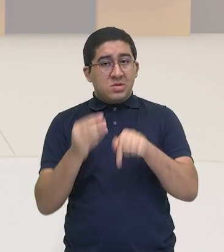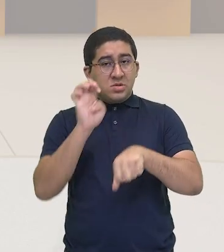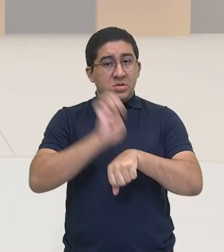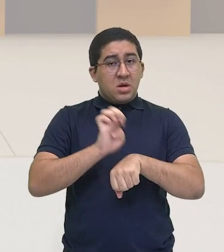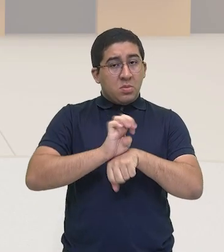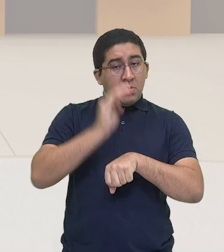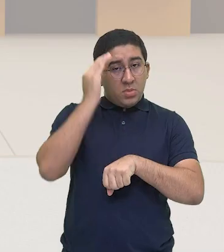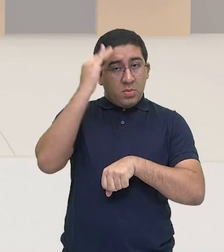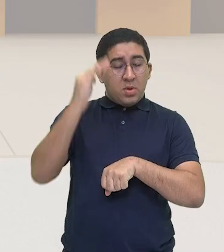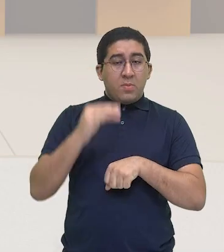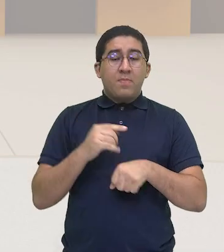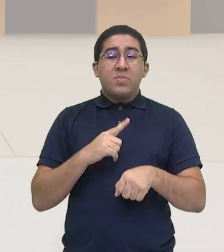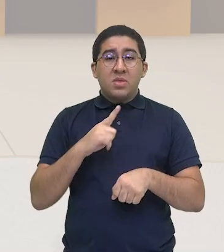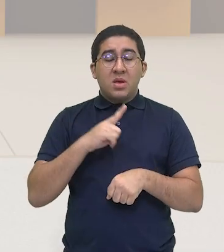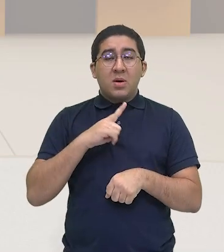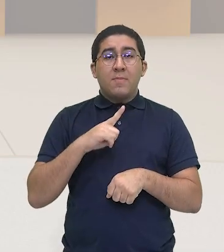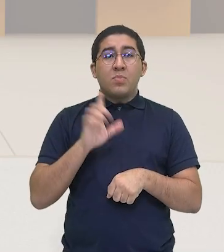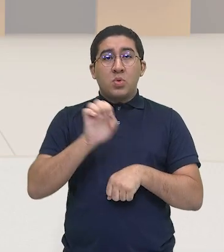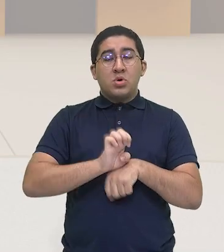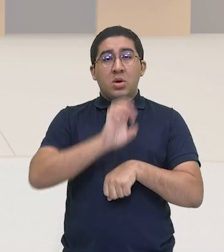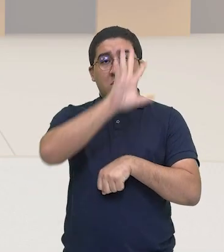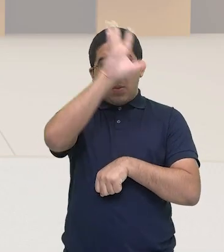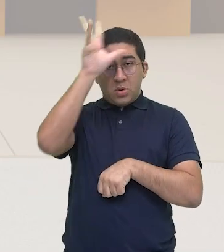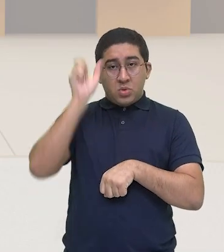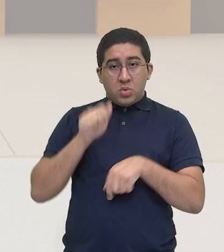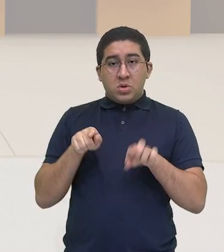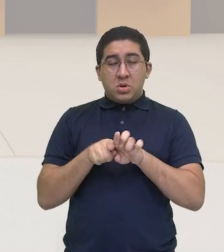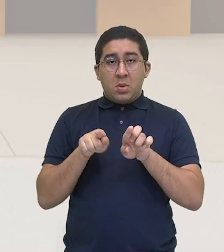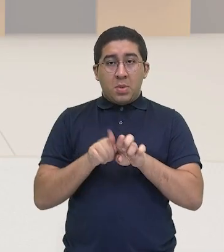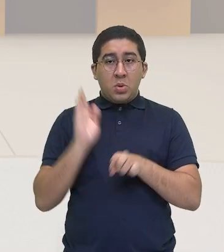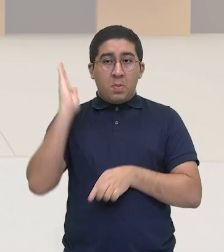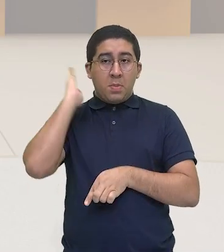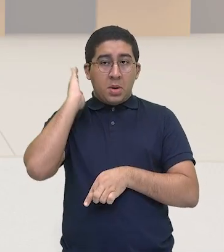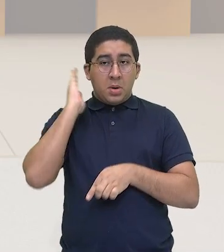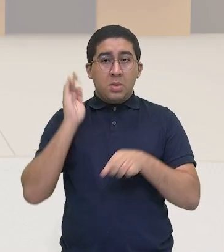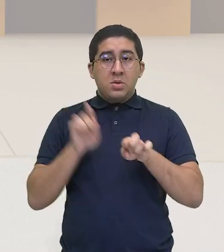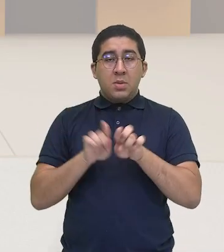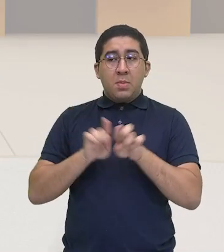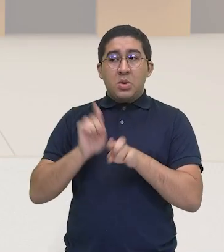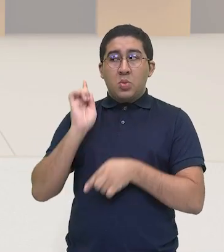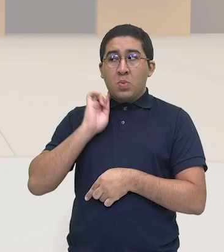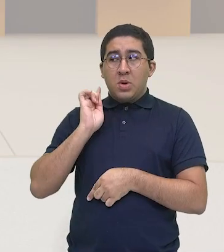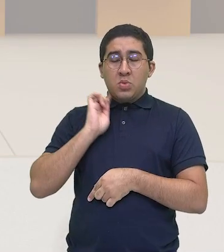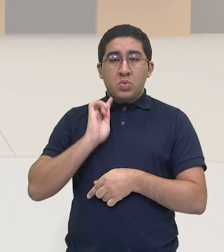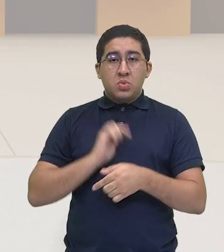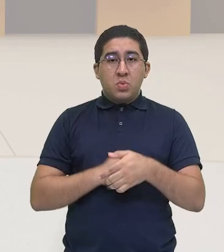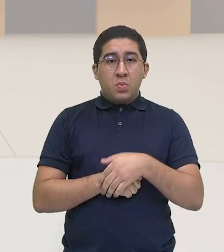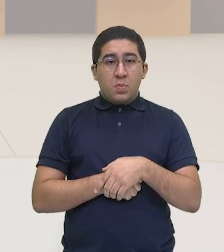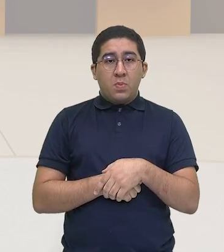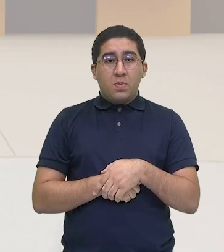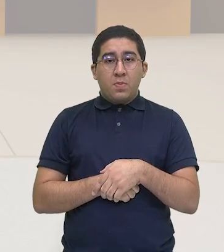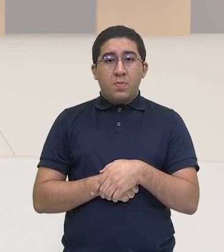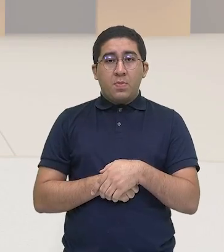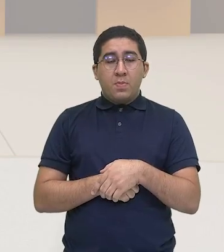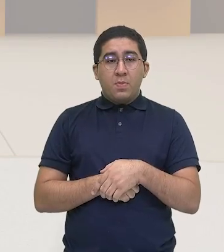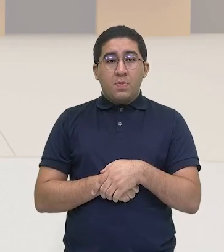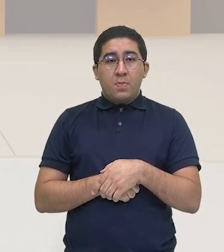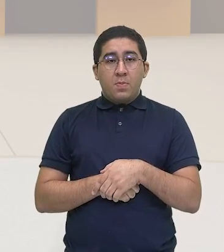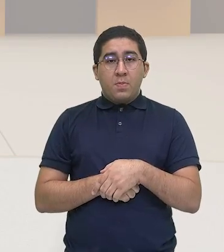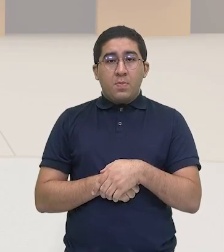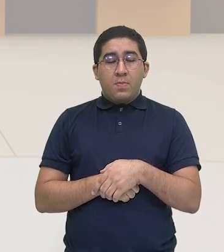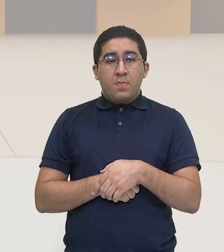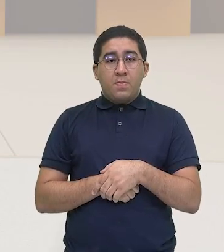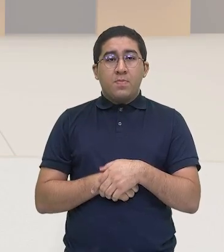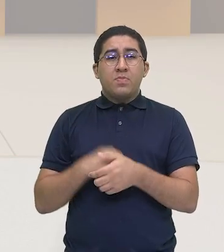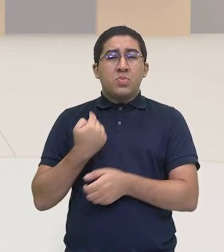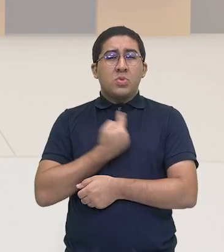estados, no Amazonas, no Pará e no Mato Grosso. A gente vai ver agora as informações detalhadas do desmatamento para cada